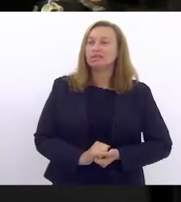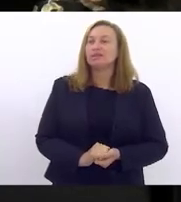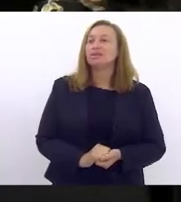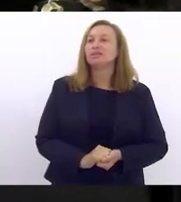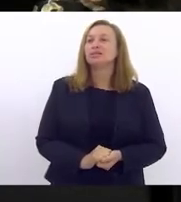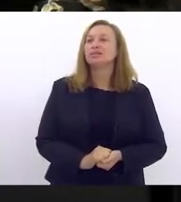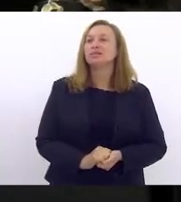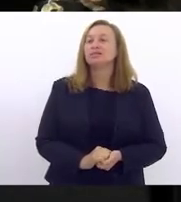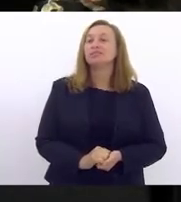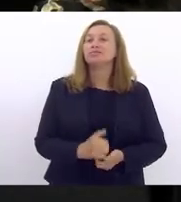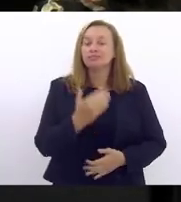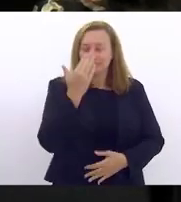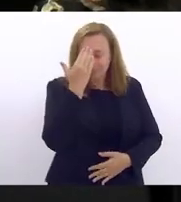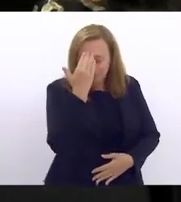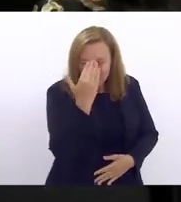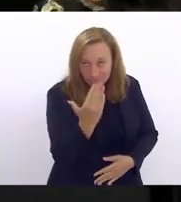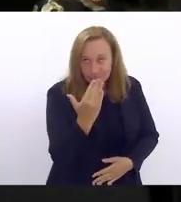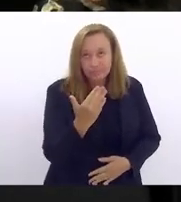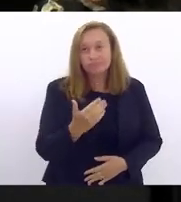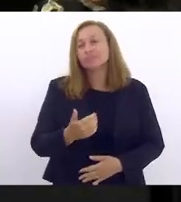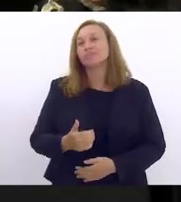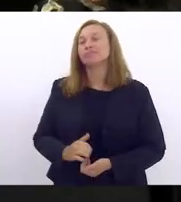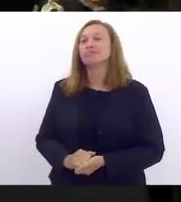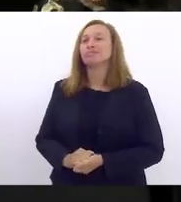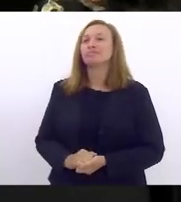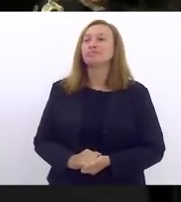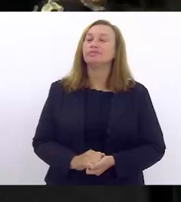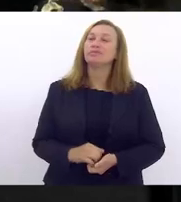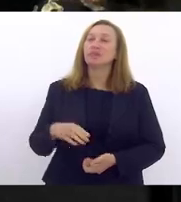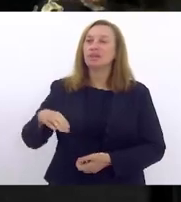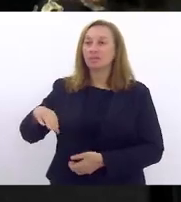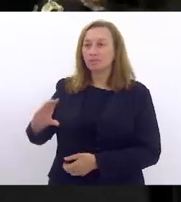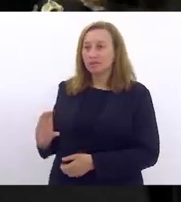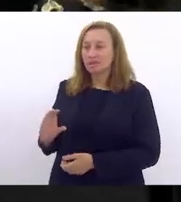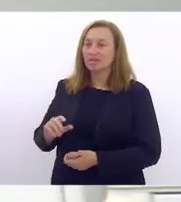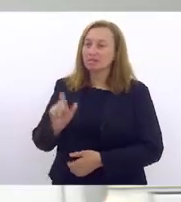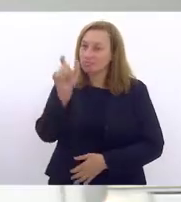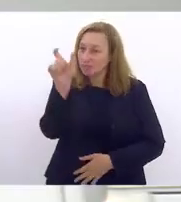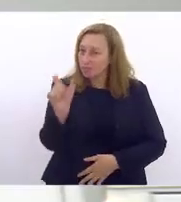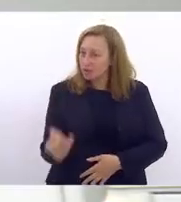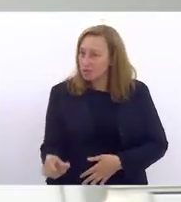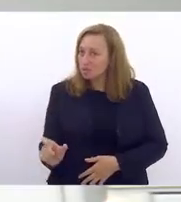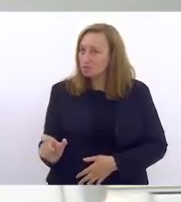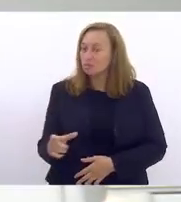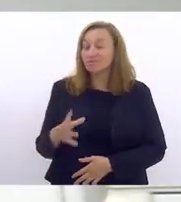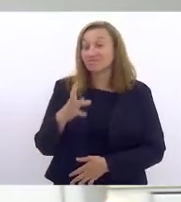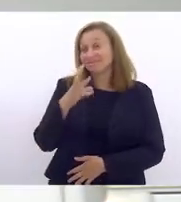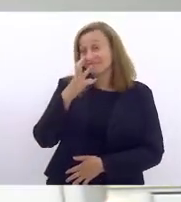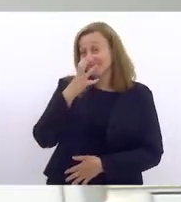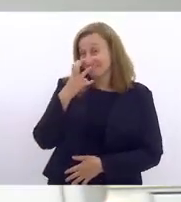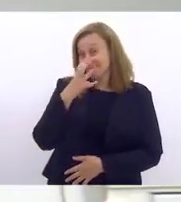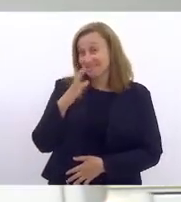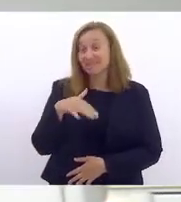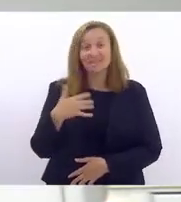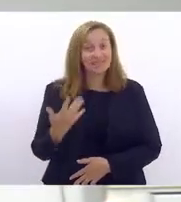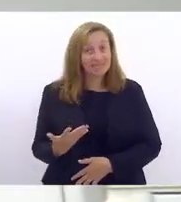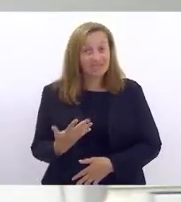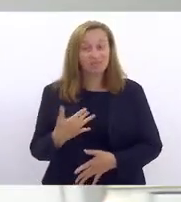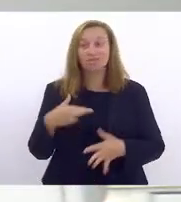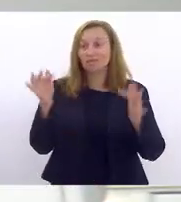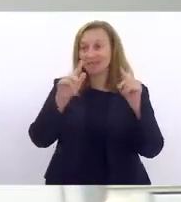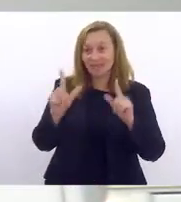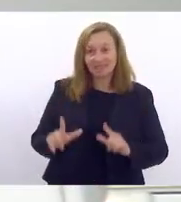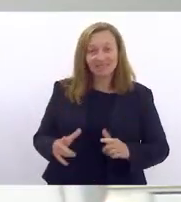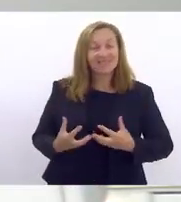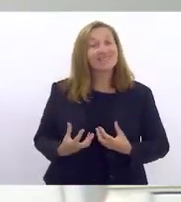Eu quero agradecer, né, primeiramente, ao Carlos Mink, que é uma pessoa que eu admiro muito, então estou duplamente feliz